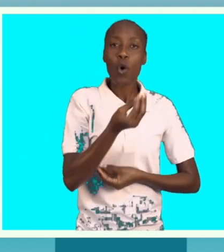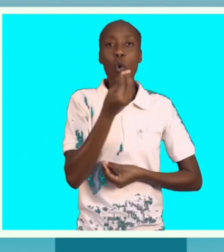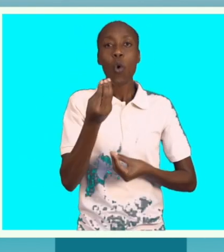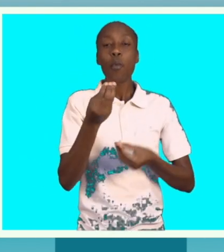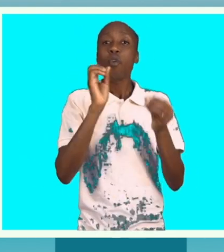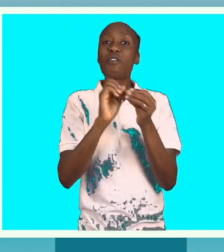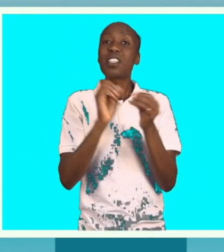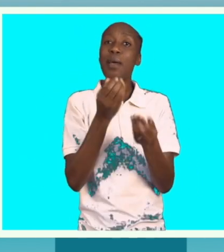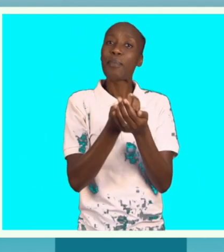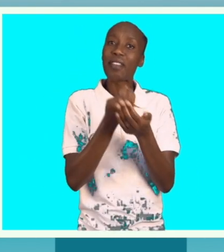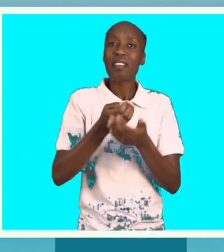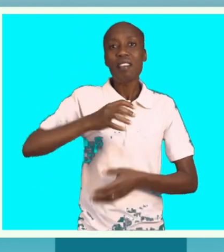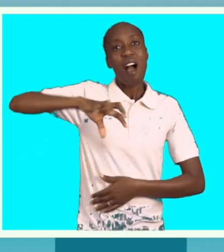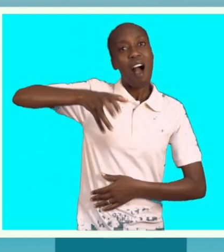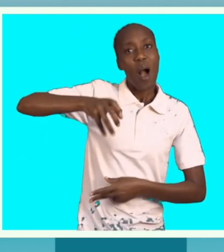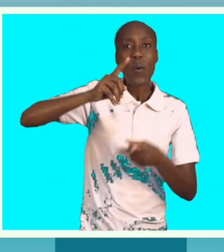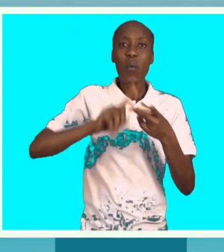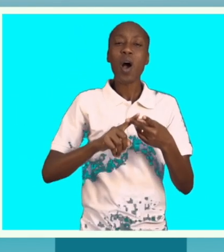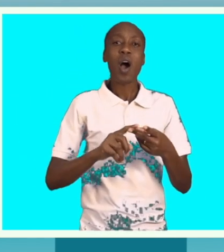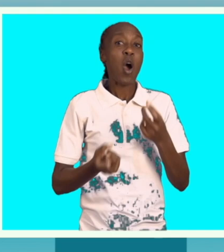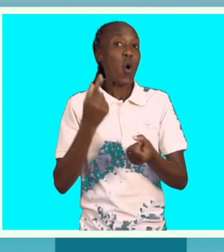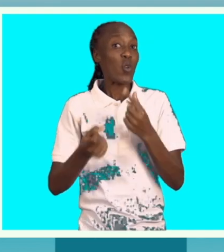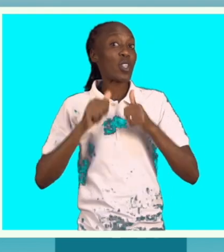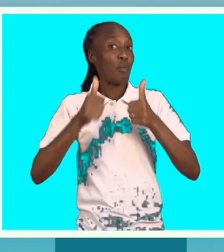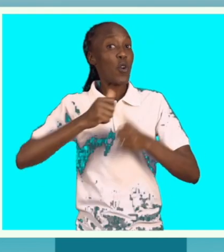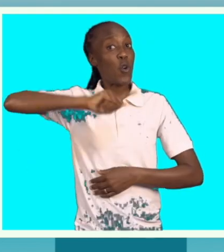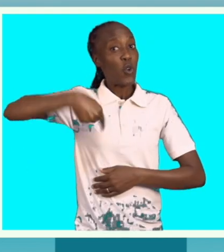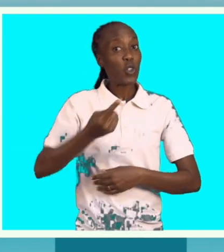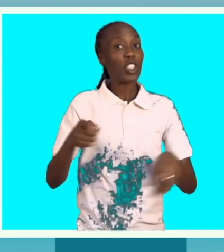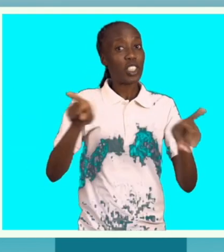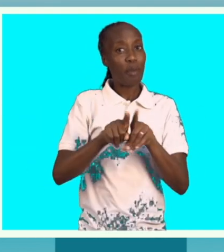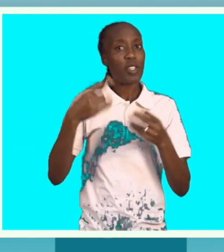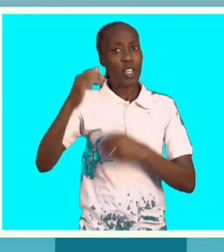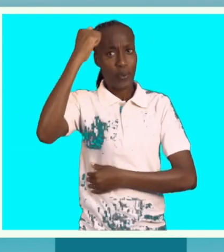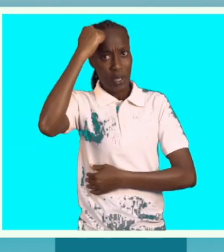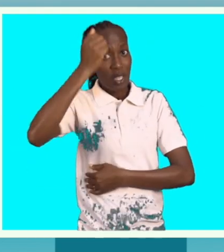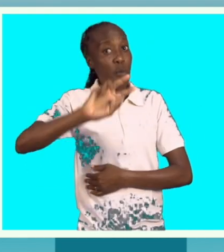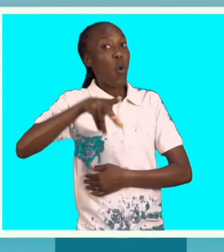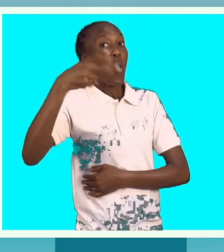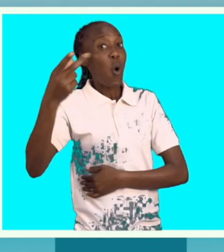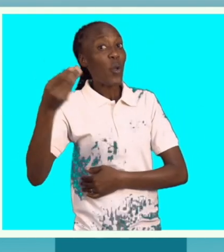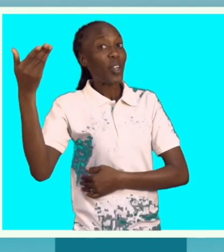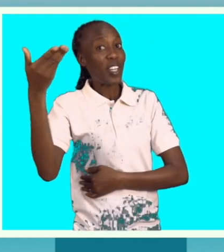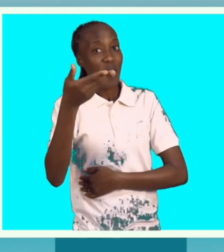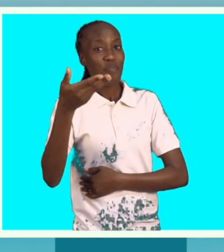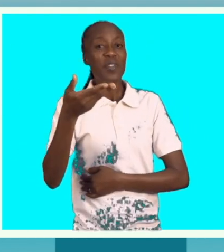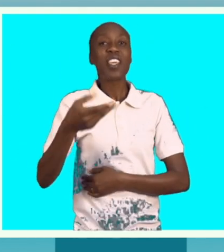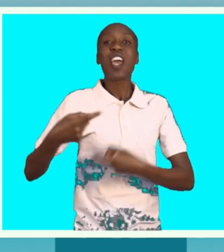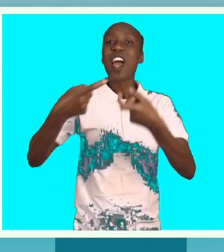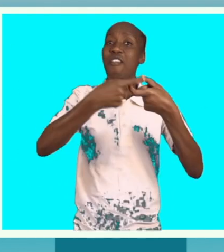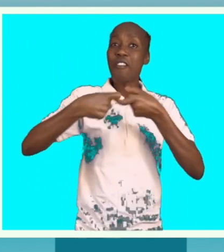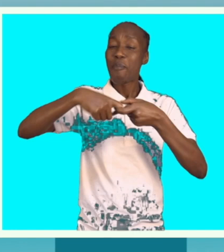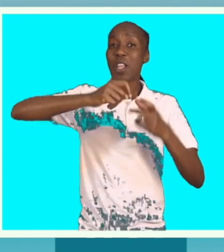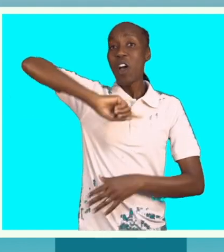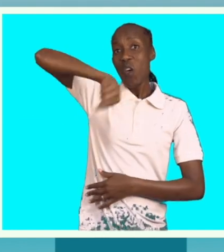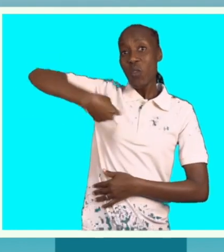tipo saudare, a língua de sole. E aprendemos também como eles dançam, nos ensinaram. Nós também ensinamos a